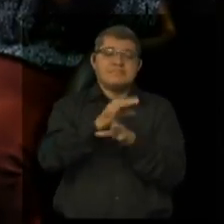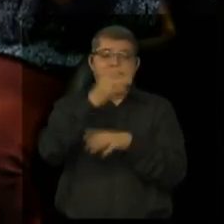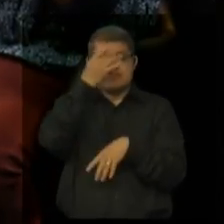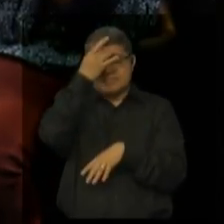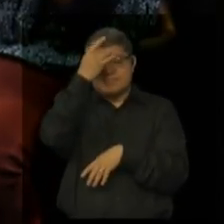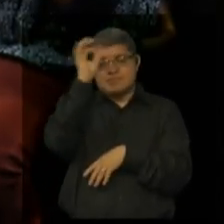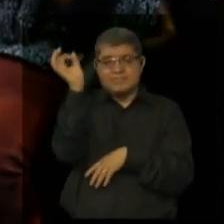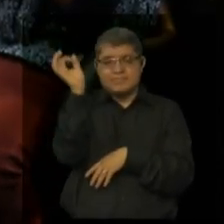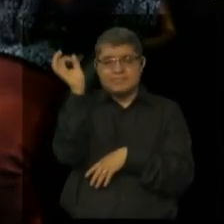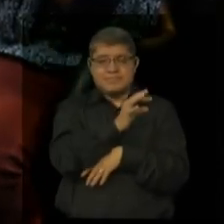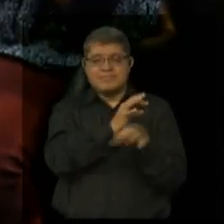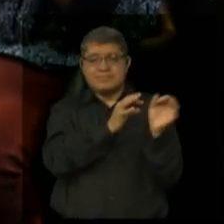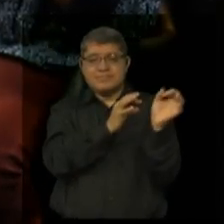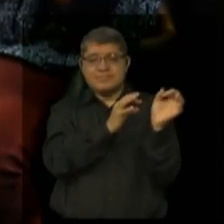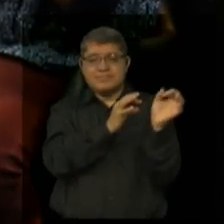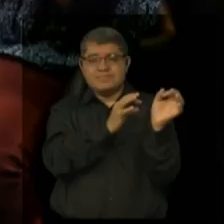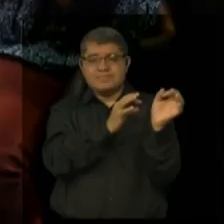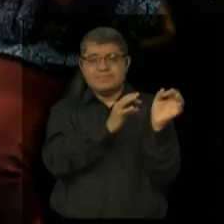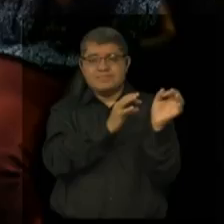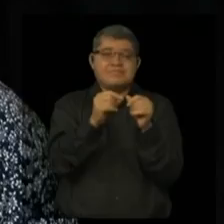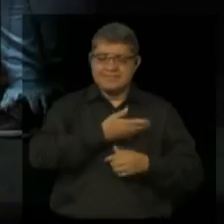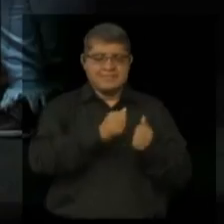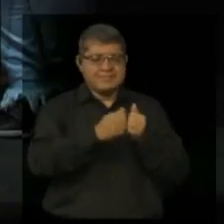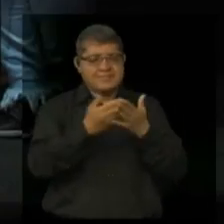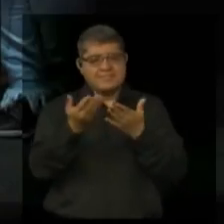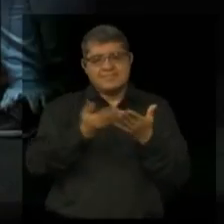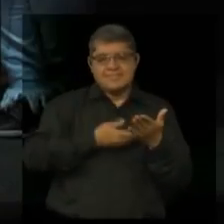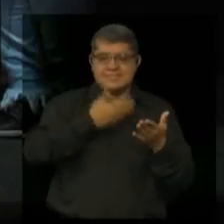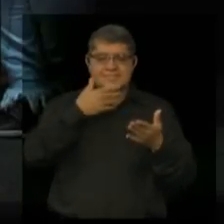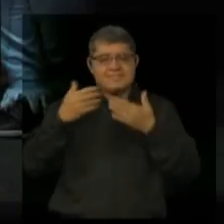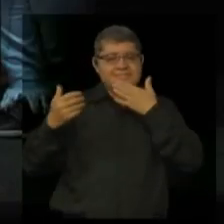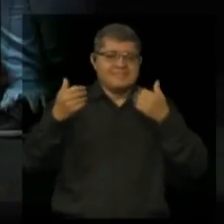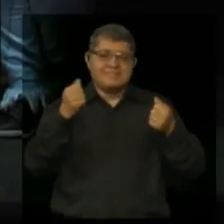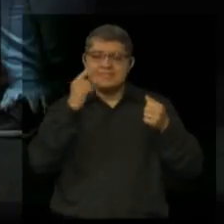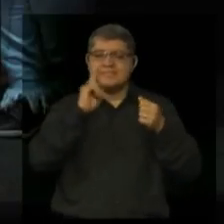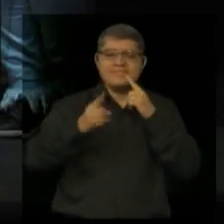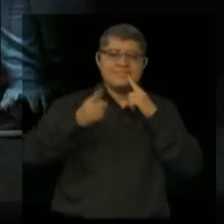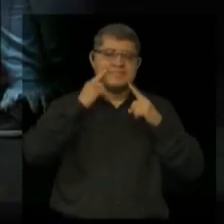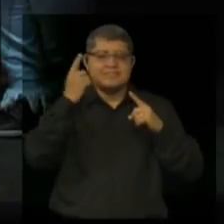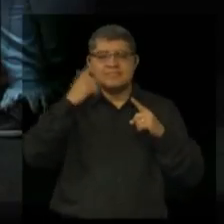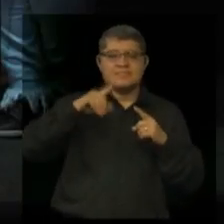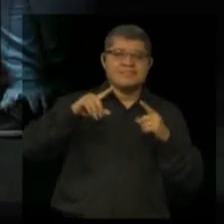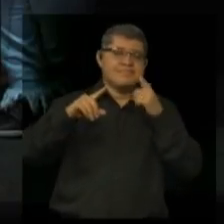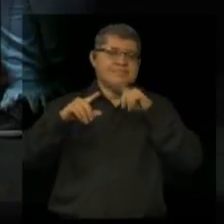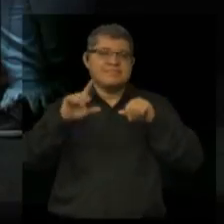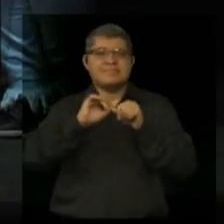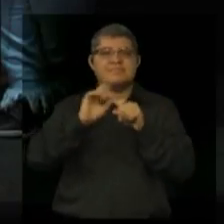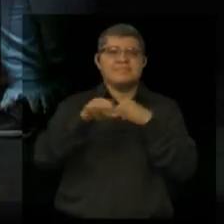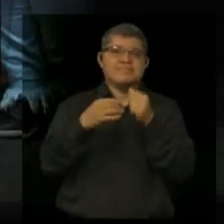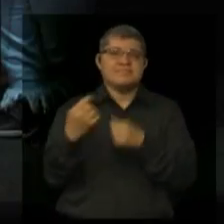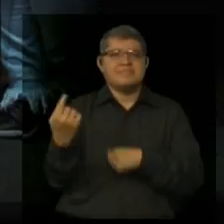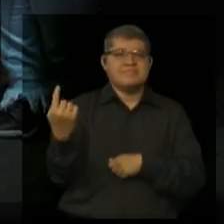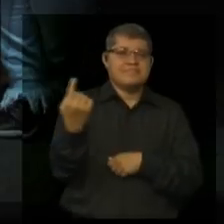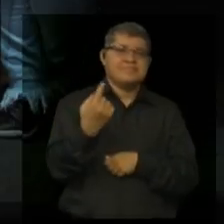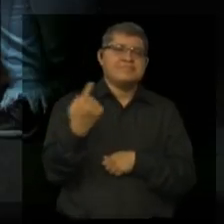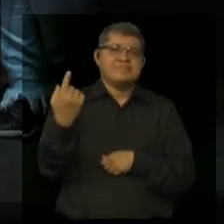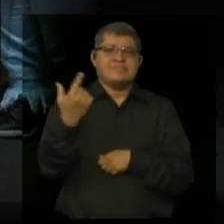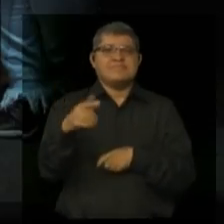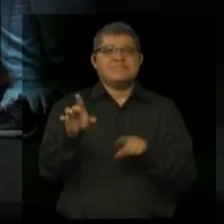diria, e a música, eu vou adequando. Parceiros, não tem nem o que reclamar. Então, quando eu não consigo fazer sozinho,